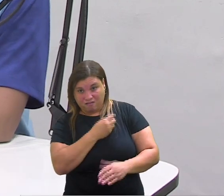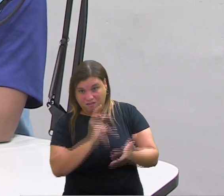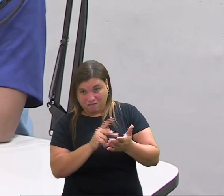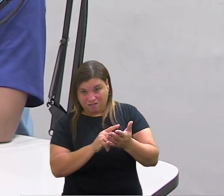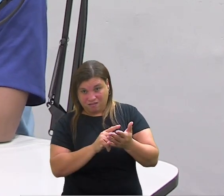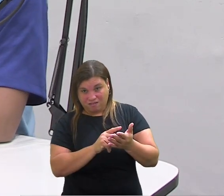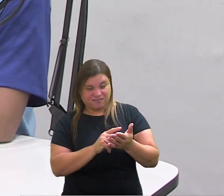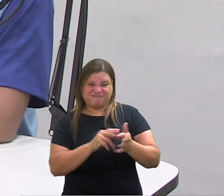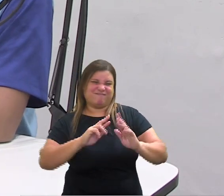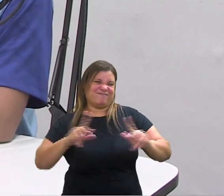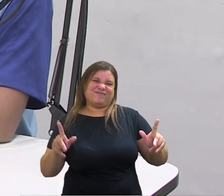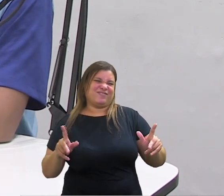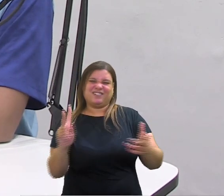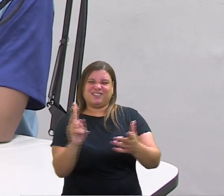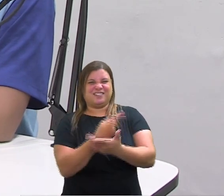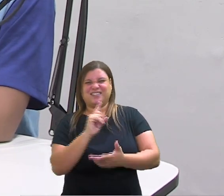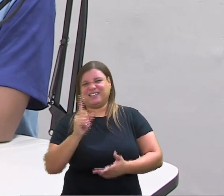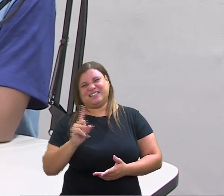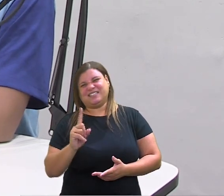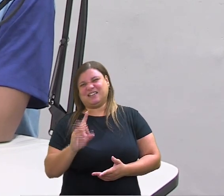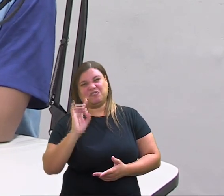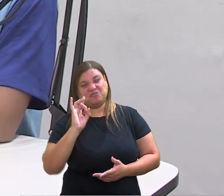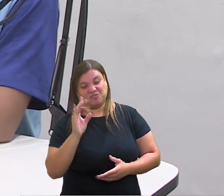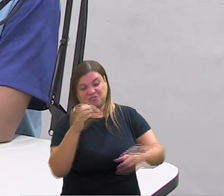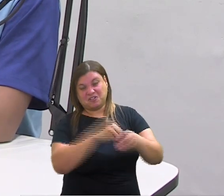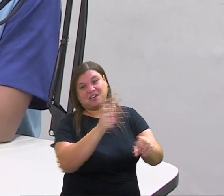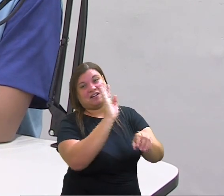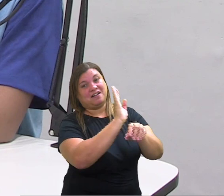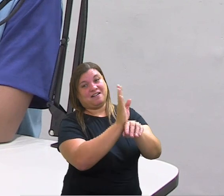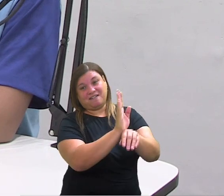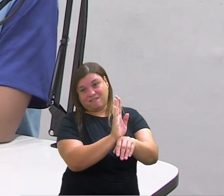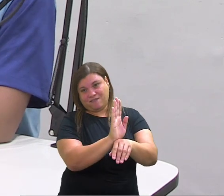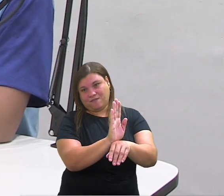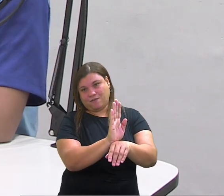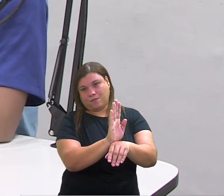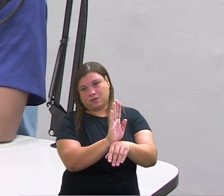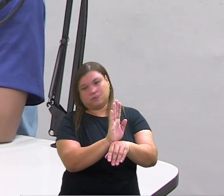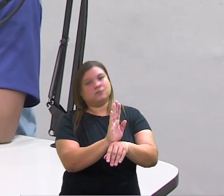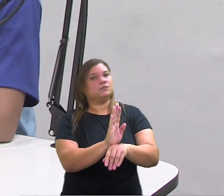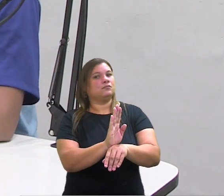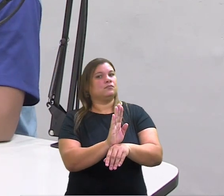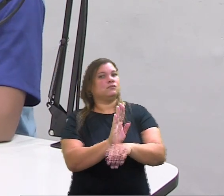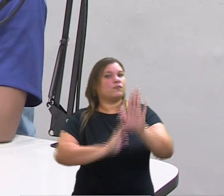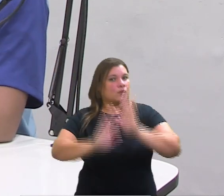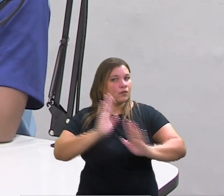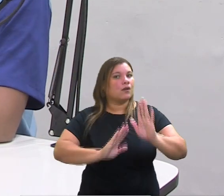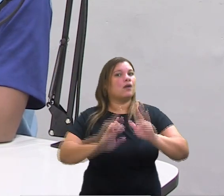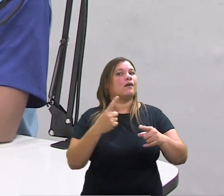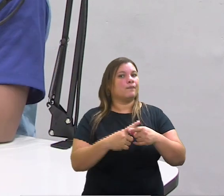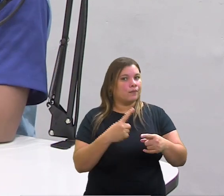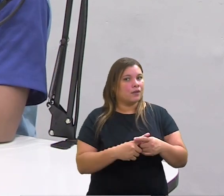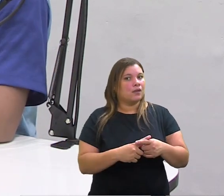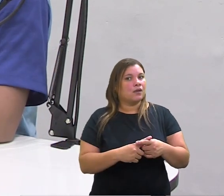internet. A gente acha assim, é só coisa de filme, Sim. que na vida real não existe, dentro da minha cidade não existe. Isso